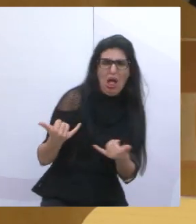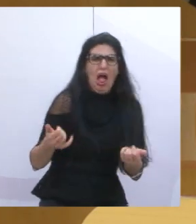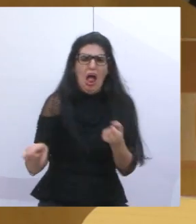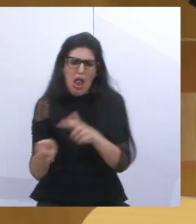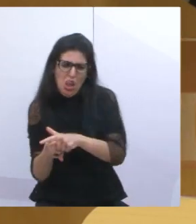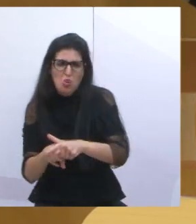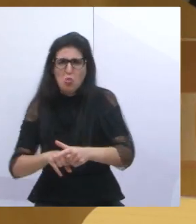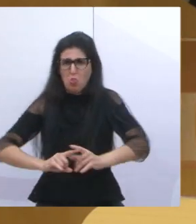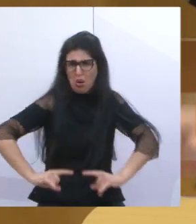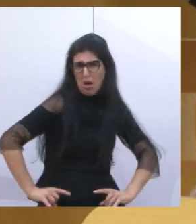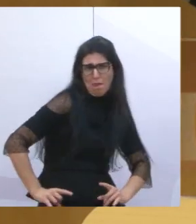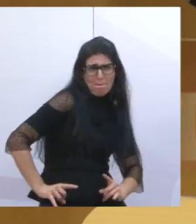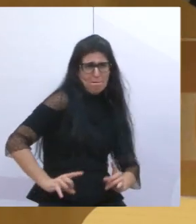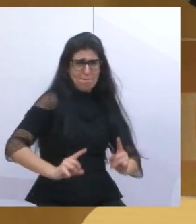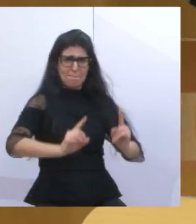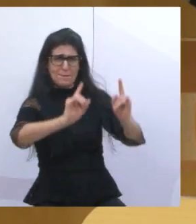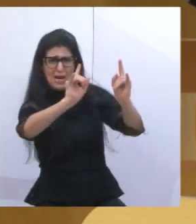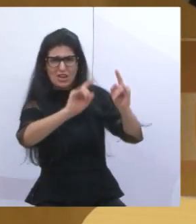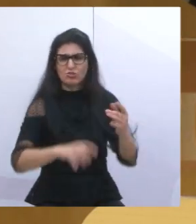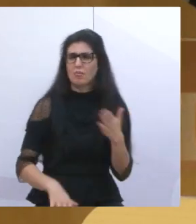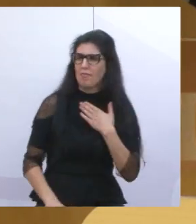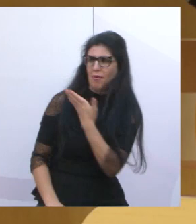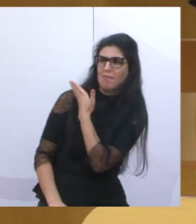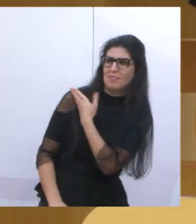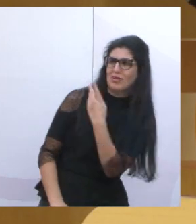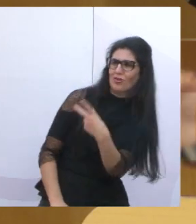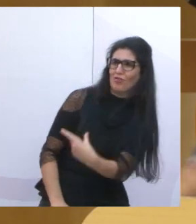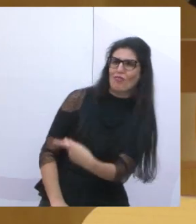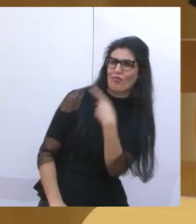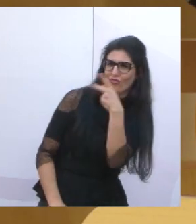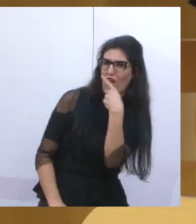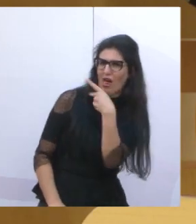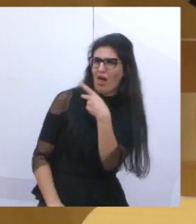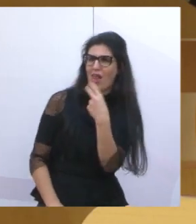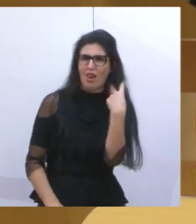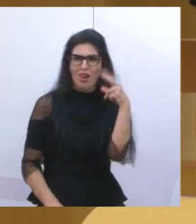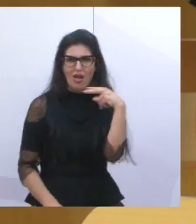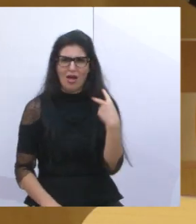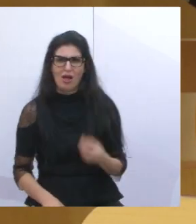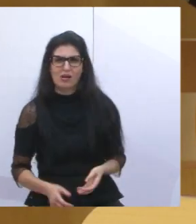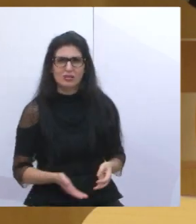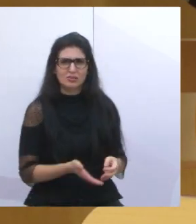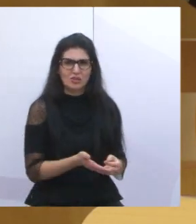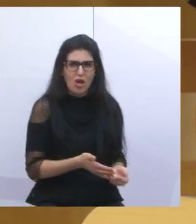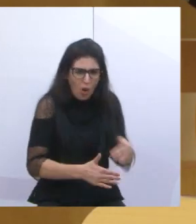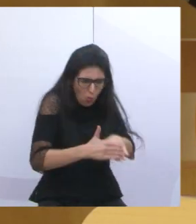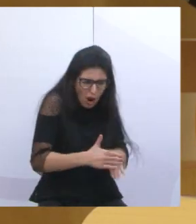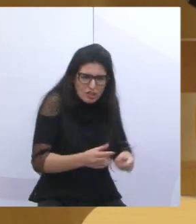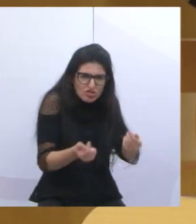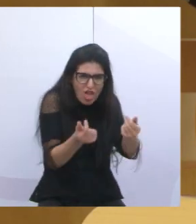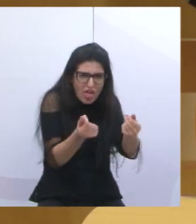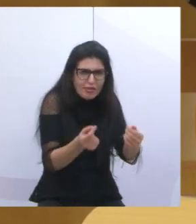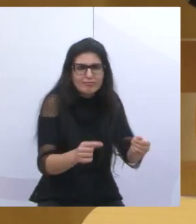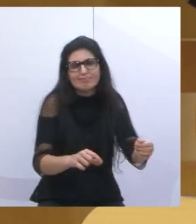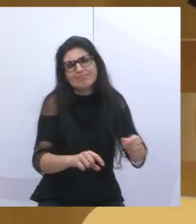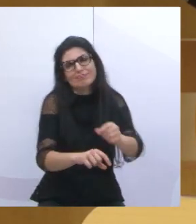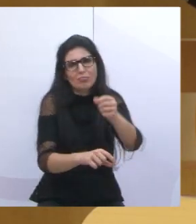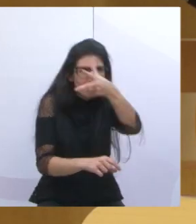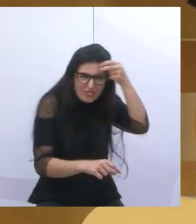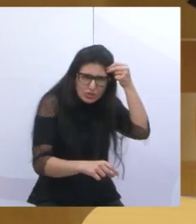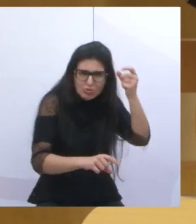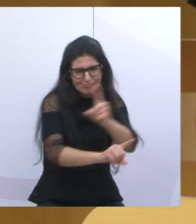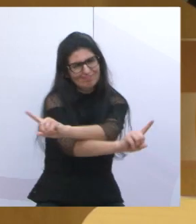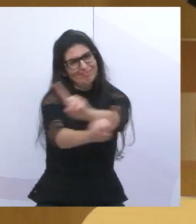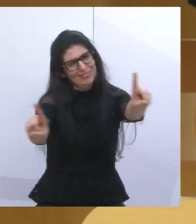prédio, como muito bem fala o meu amigo Luiz Flávio, dizendo que vou economizar. A gente não vê nada disso, gente. Vamos parar de